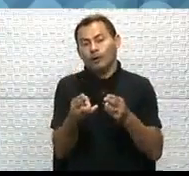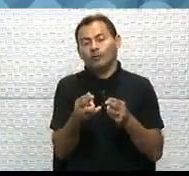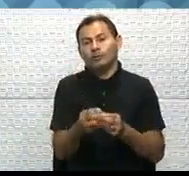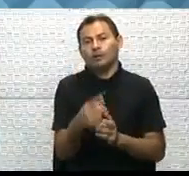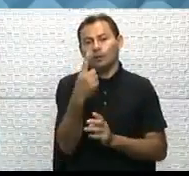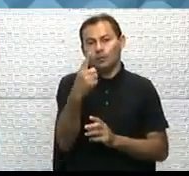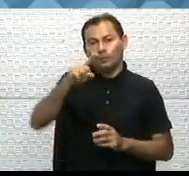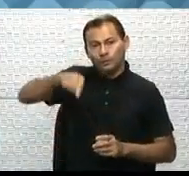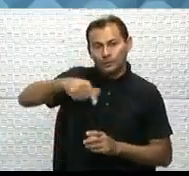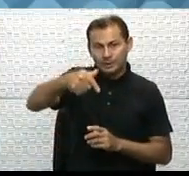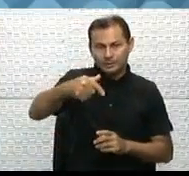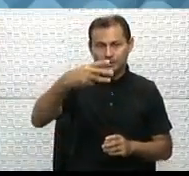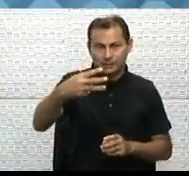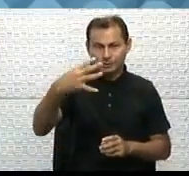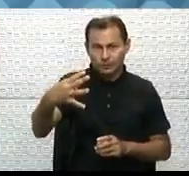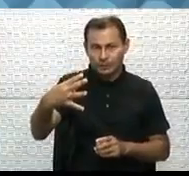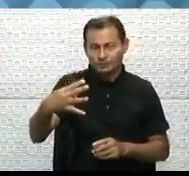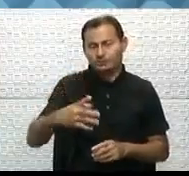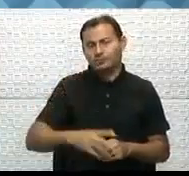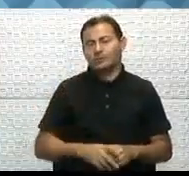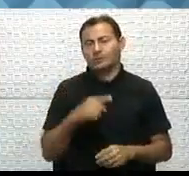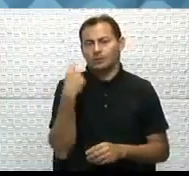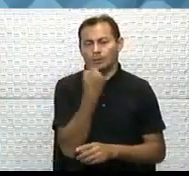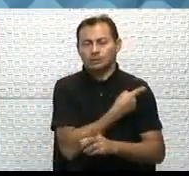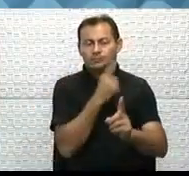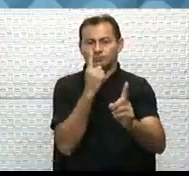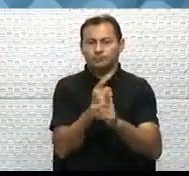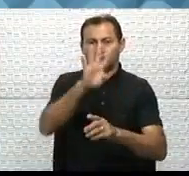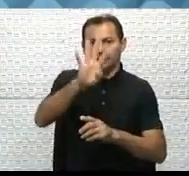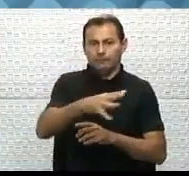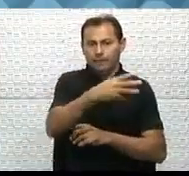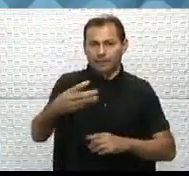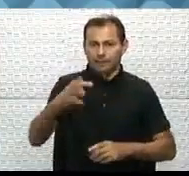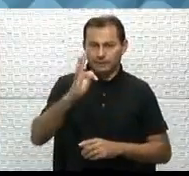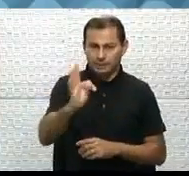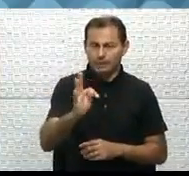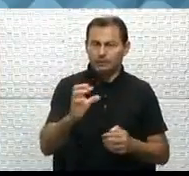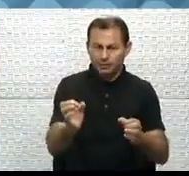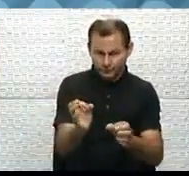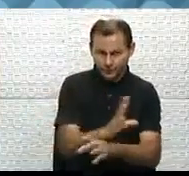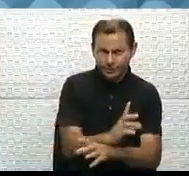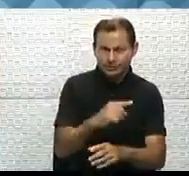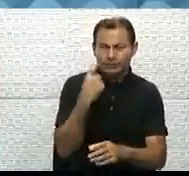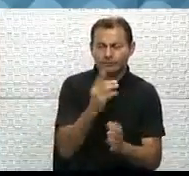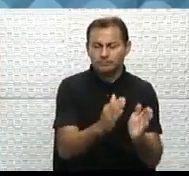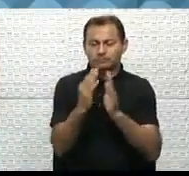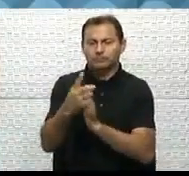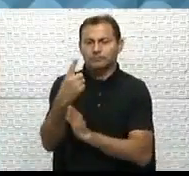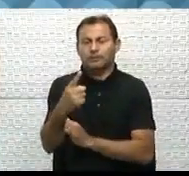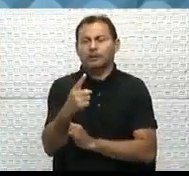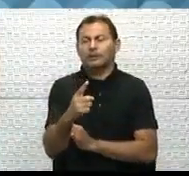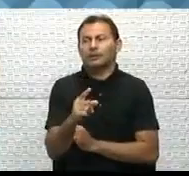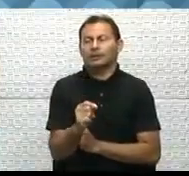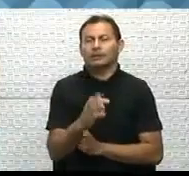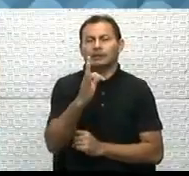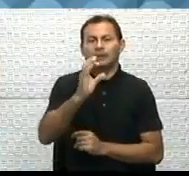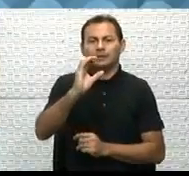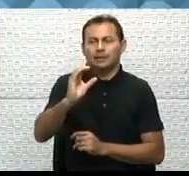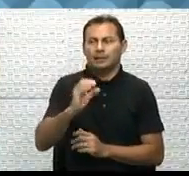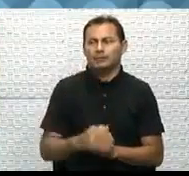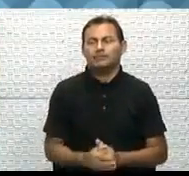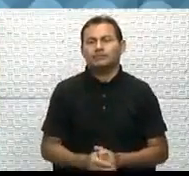que 1,734, que é o que nós localizamos na tabela T. Feito isso, fomos para o passo seguinte, que era determinar o